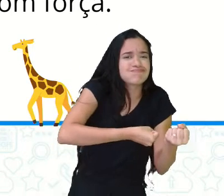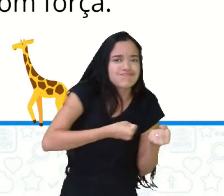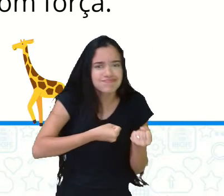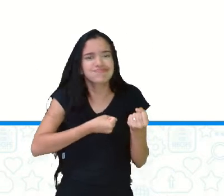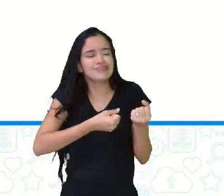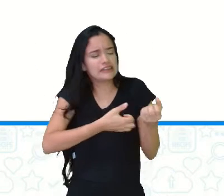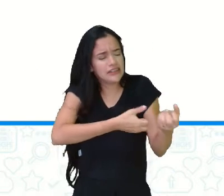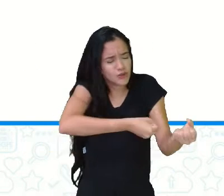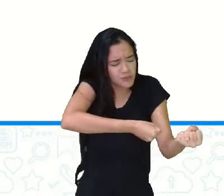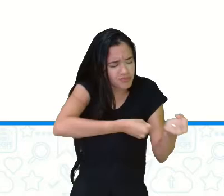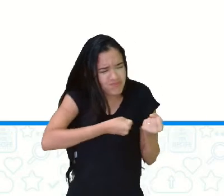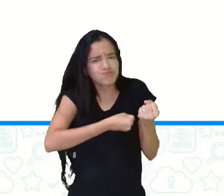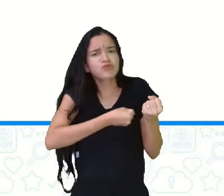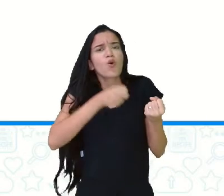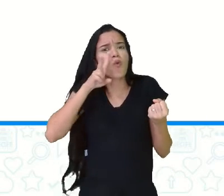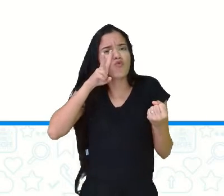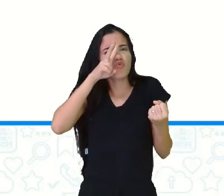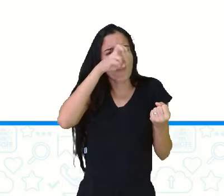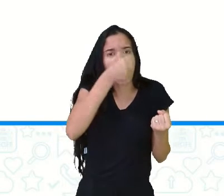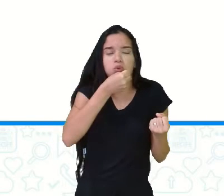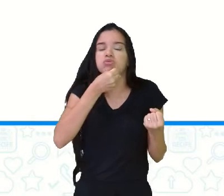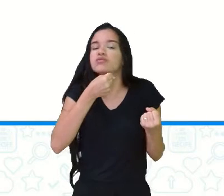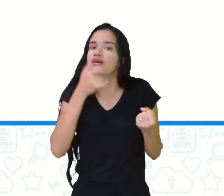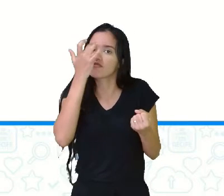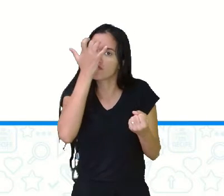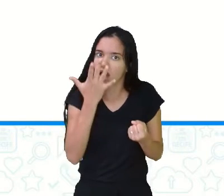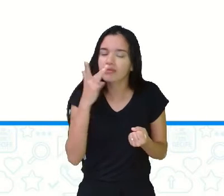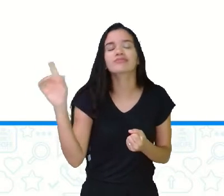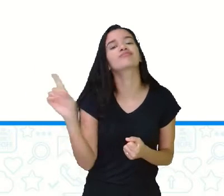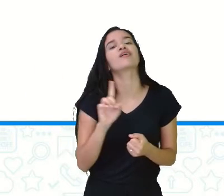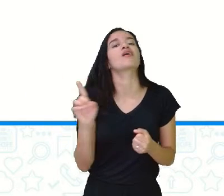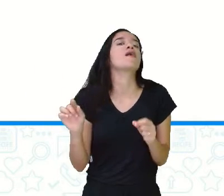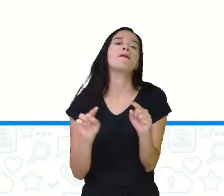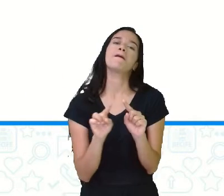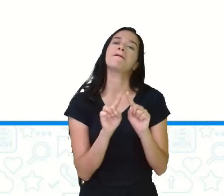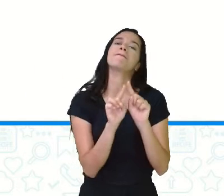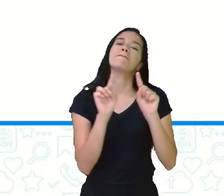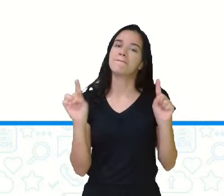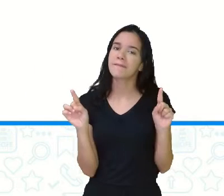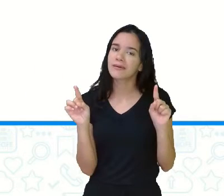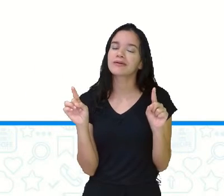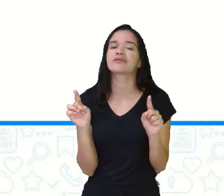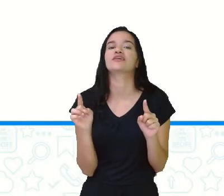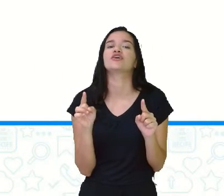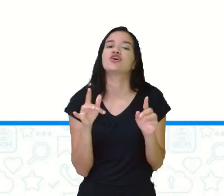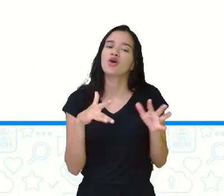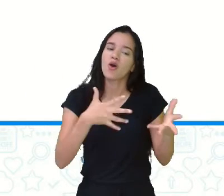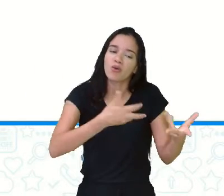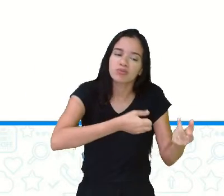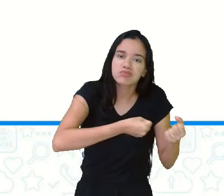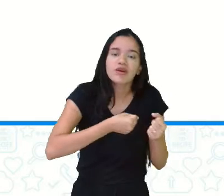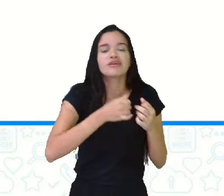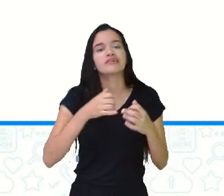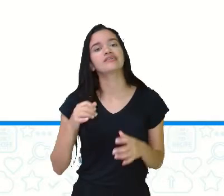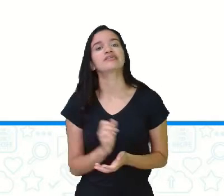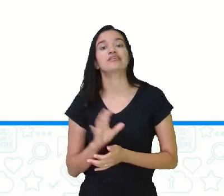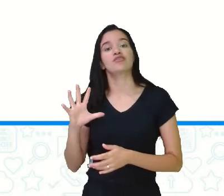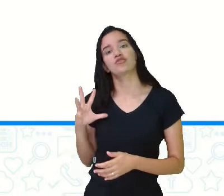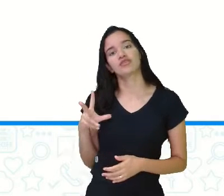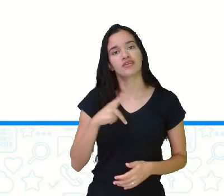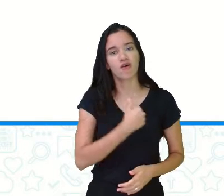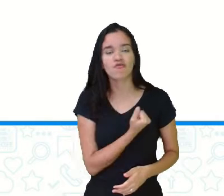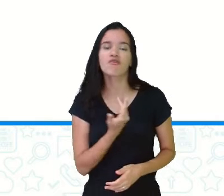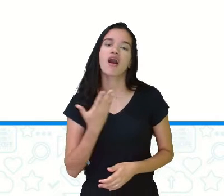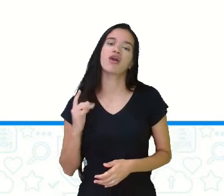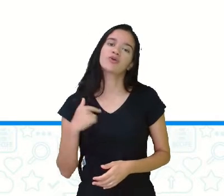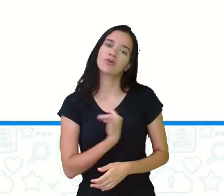puxaram, puxaram com força. Não foi fácil, mas finalmente conseguiram salvar nosso amigo, que